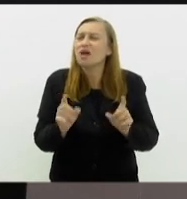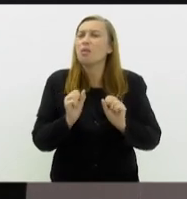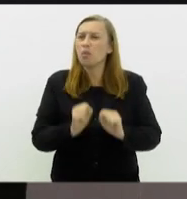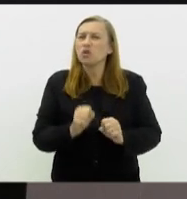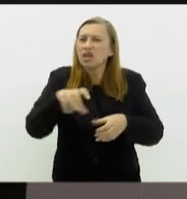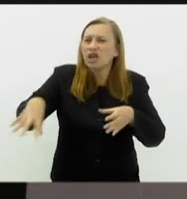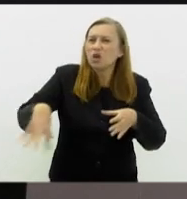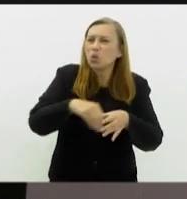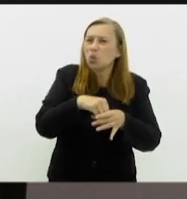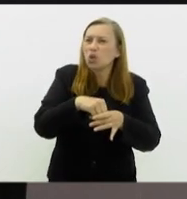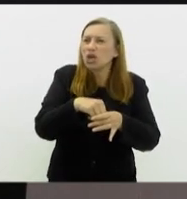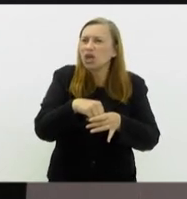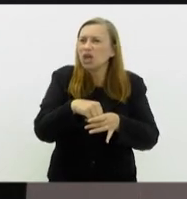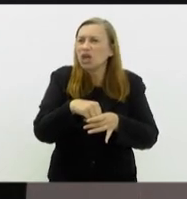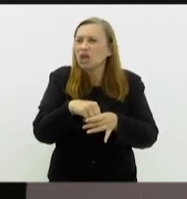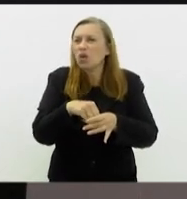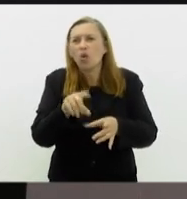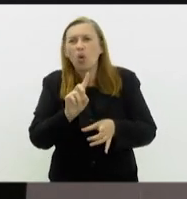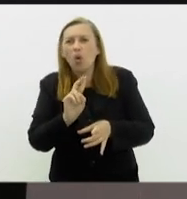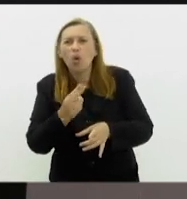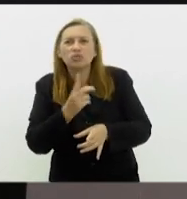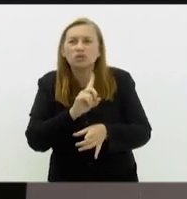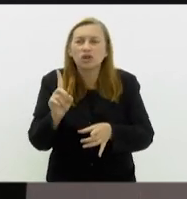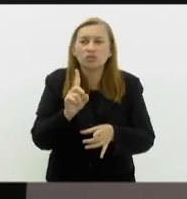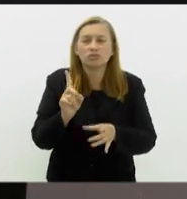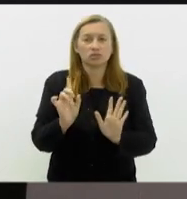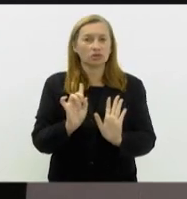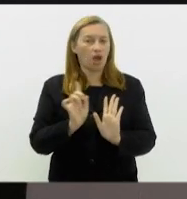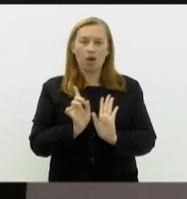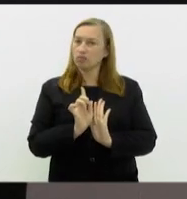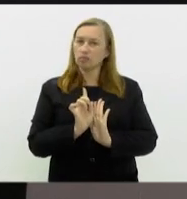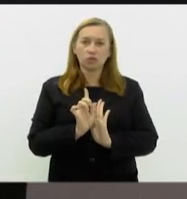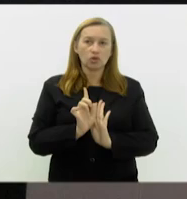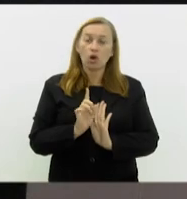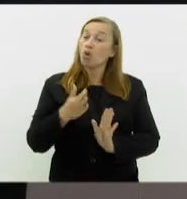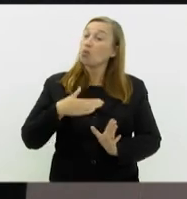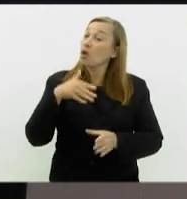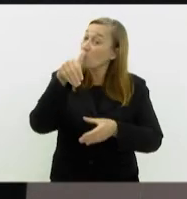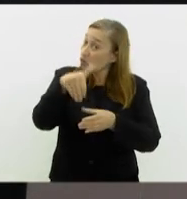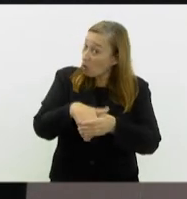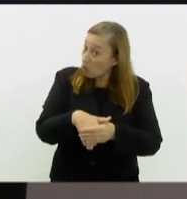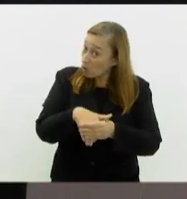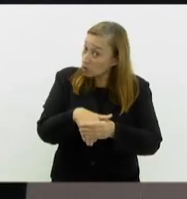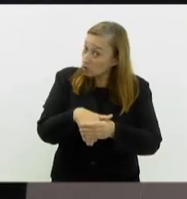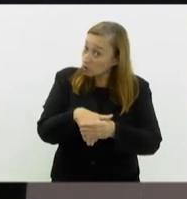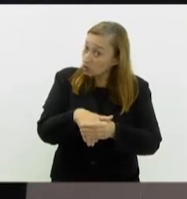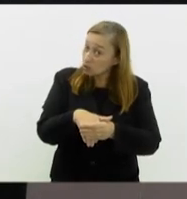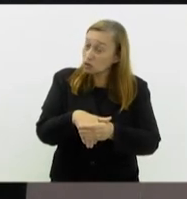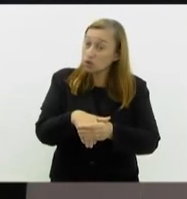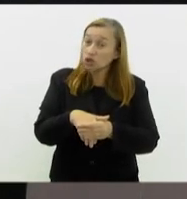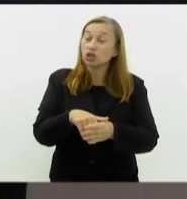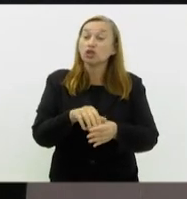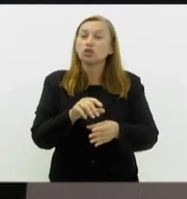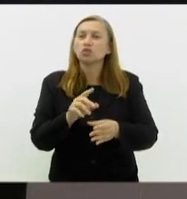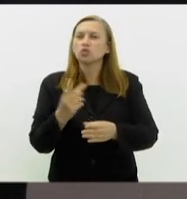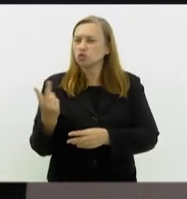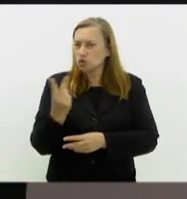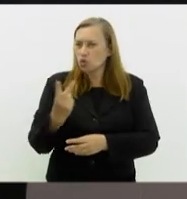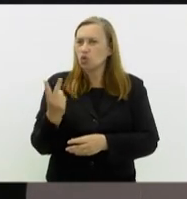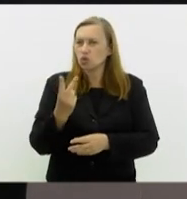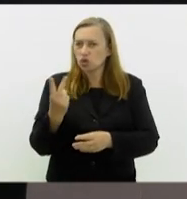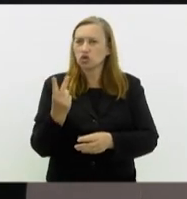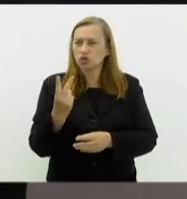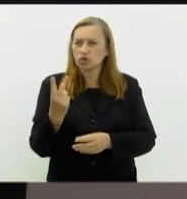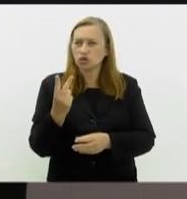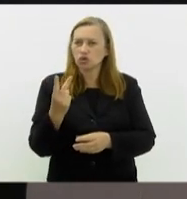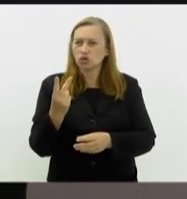incluir alguma coisa ou ti isso é o meu voto vamos votar os os dois